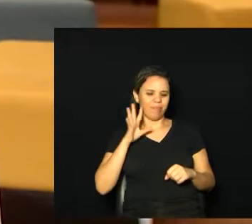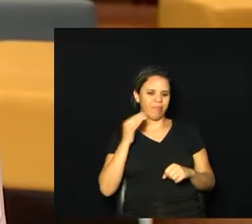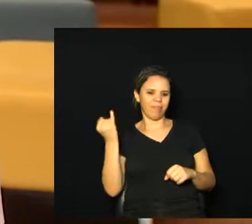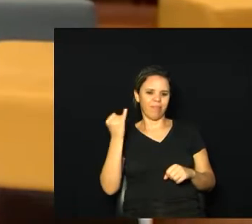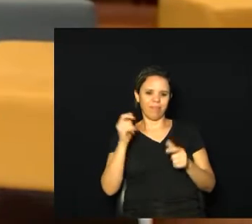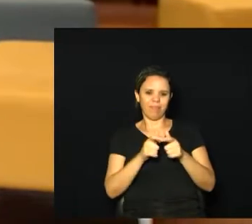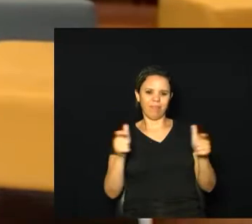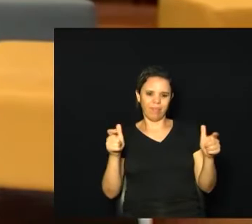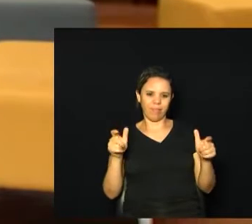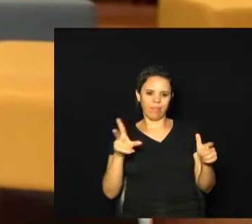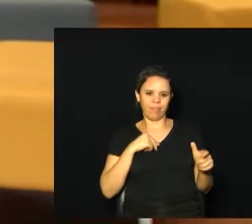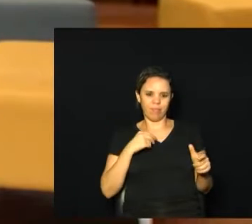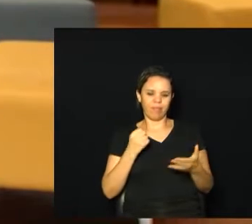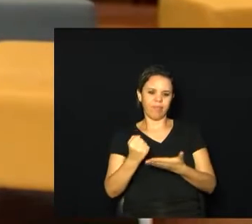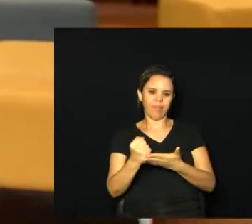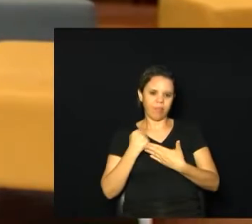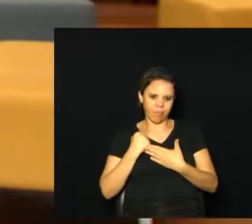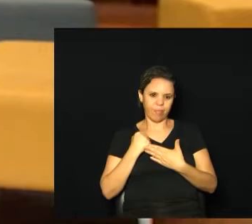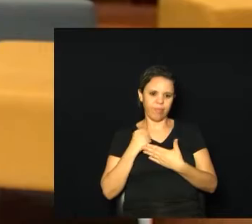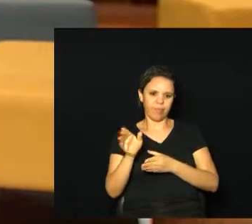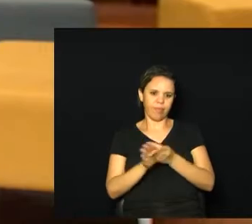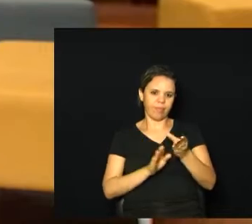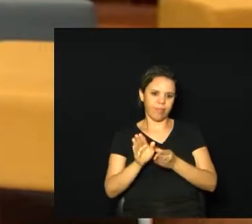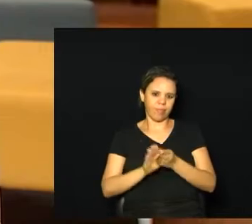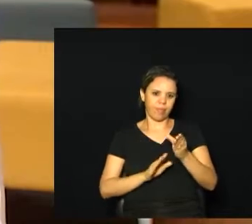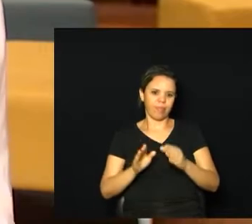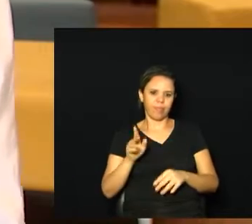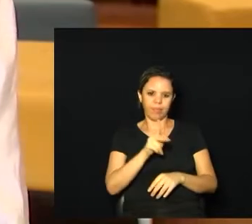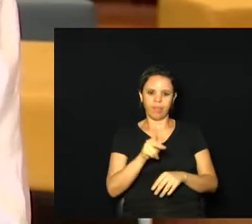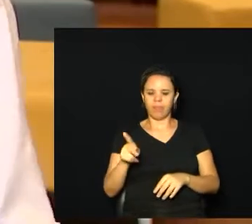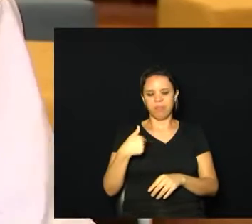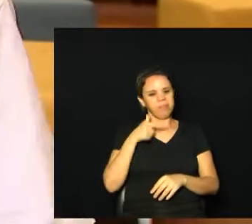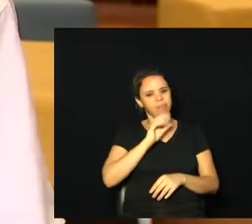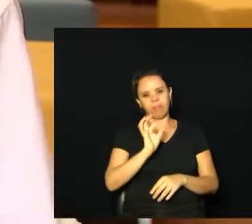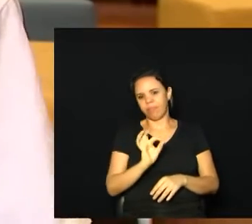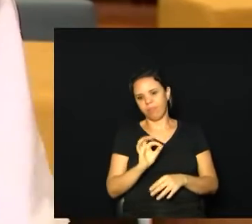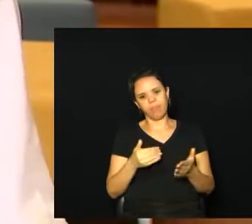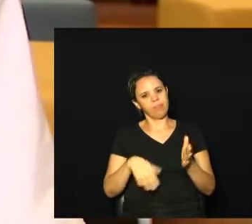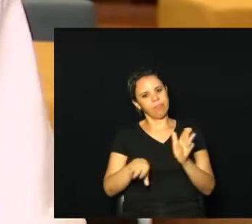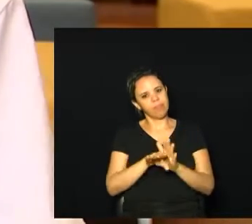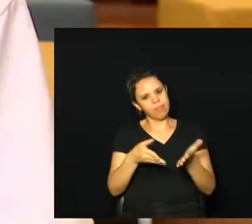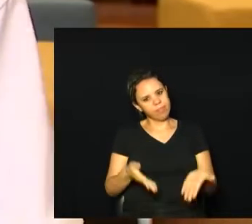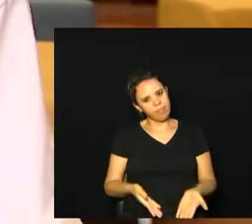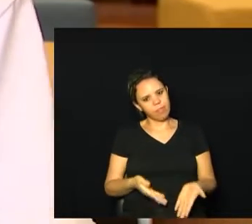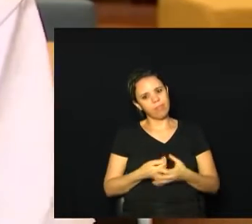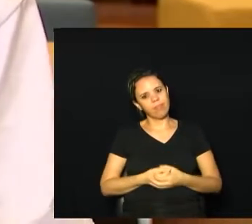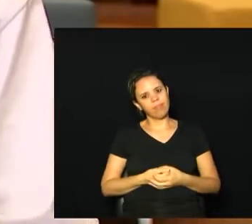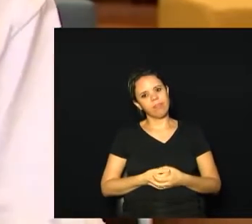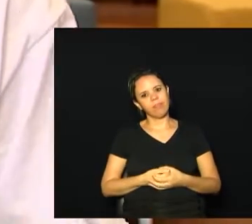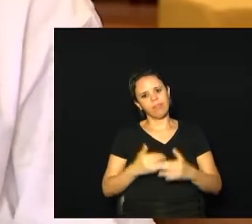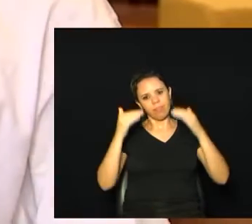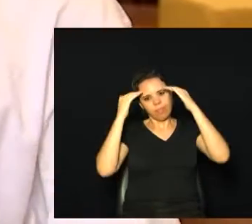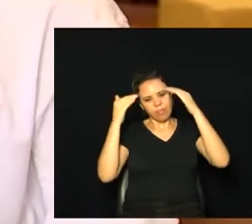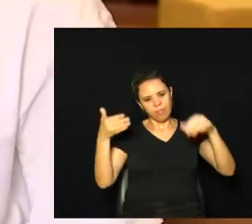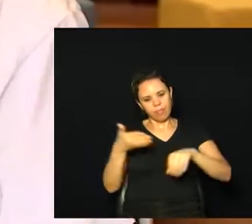é imensa, porque se não fosse a ajuda e a orientação, a tutoria deles, eu com certeza não teria chegado aqui. Então é uma honra